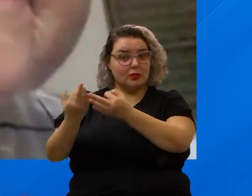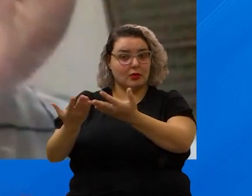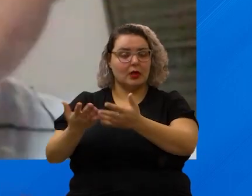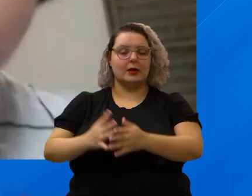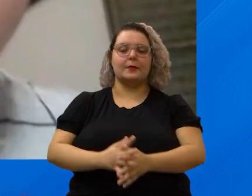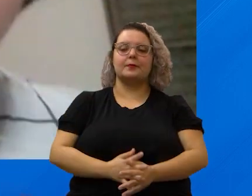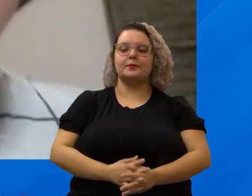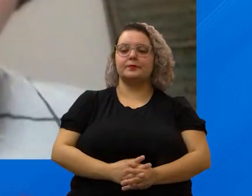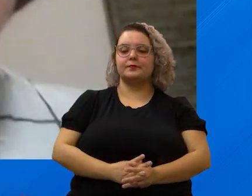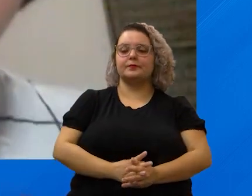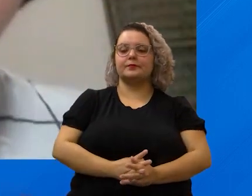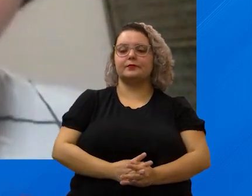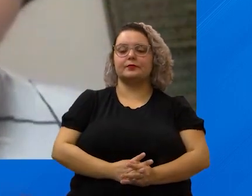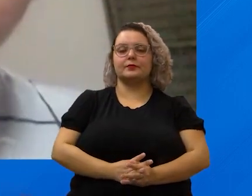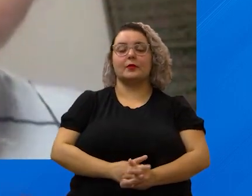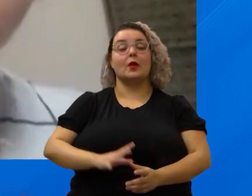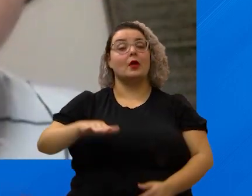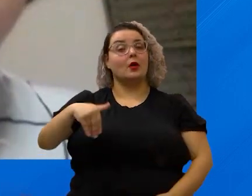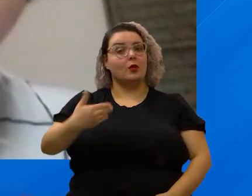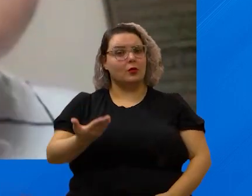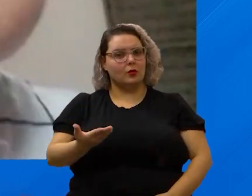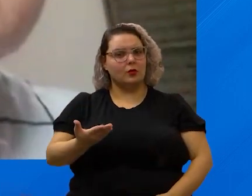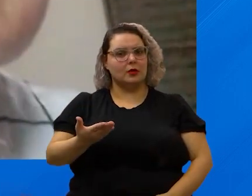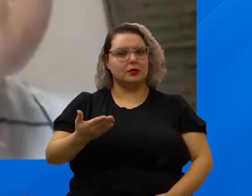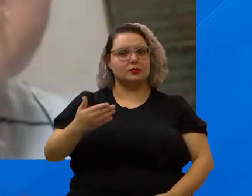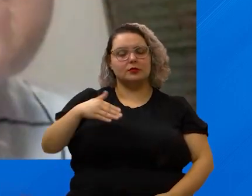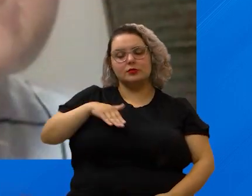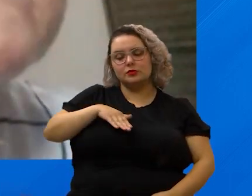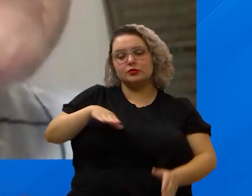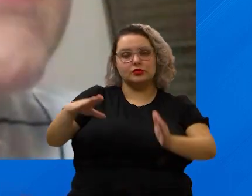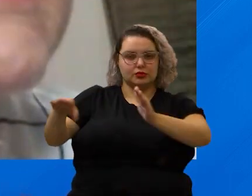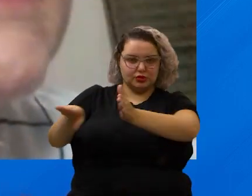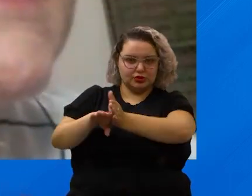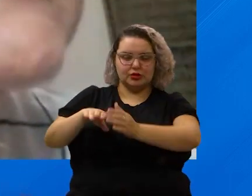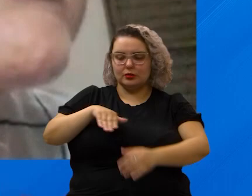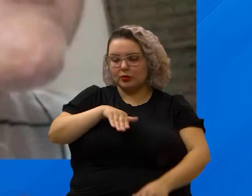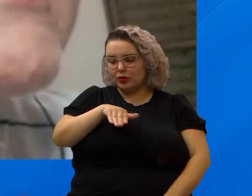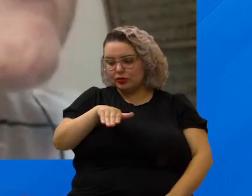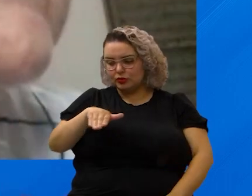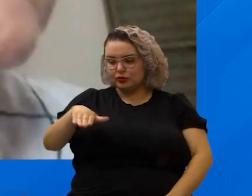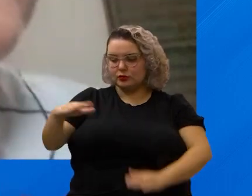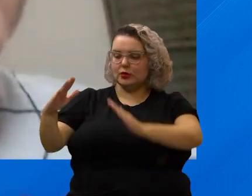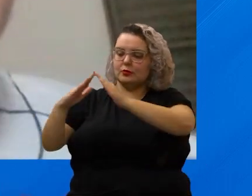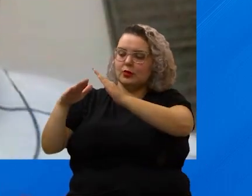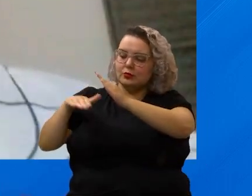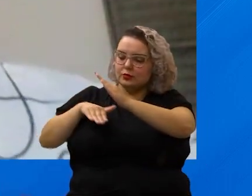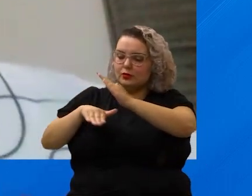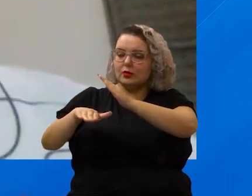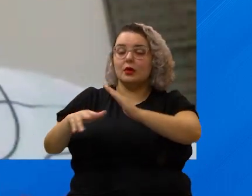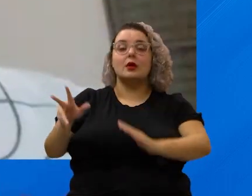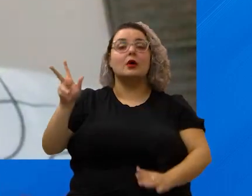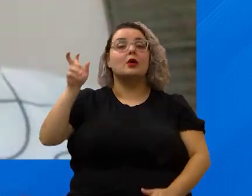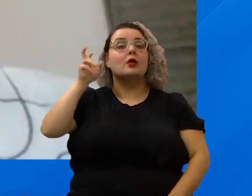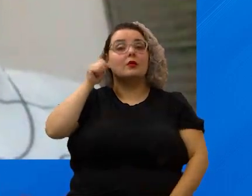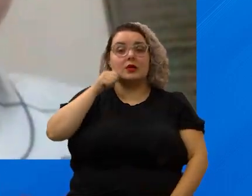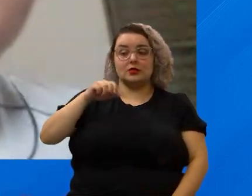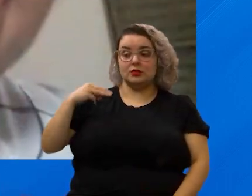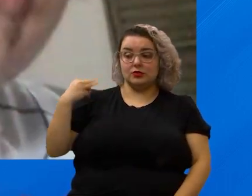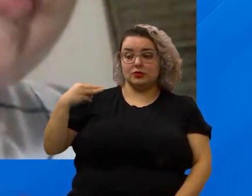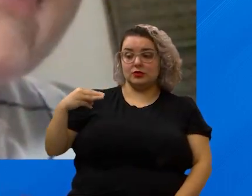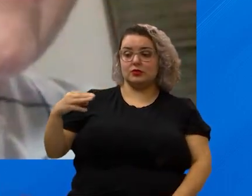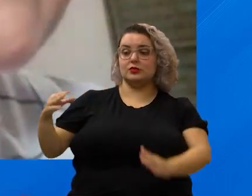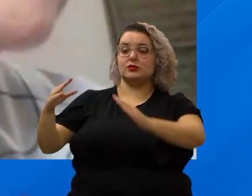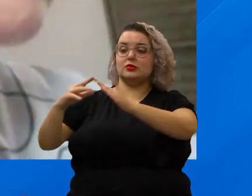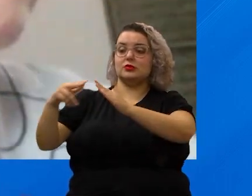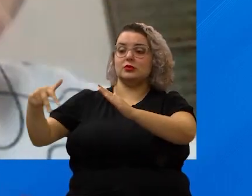família. Quando nós estávamos estacionando na garagem, eu ouvi a voz dela, de